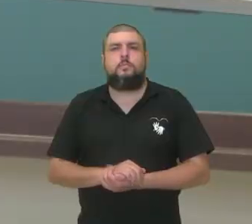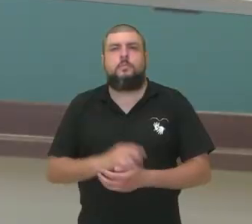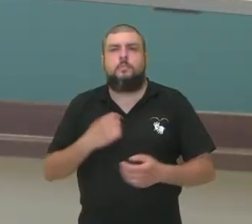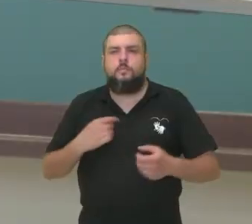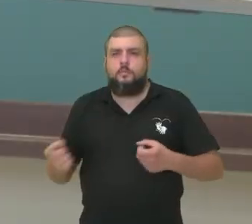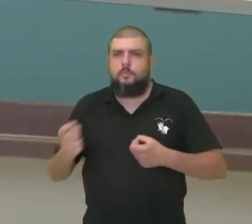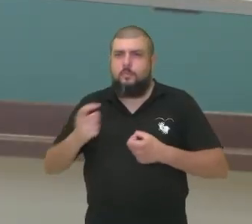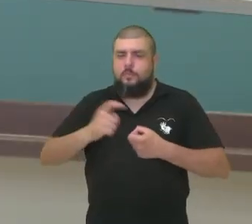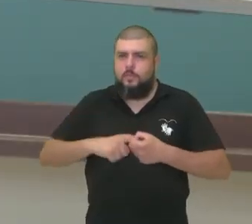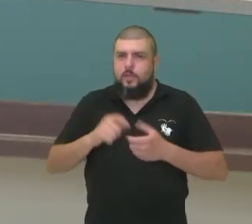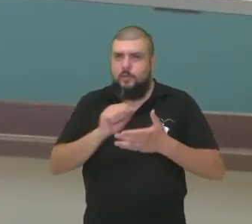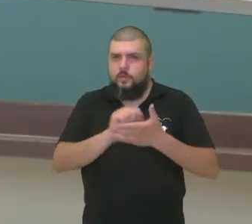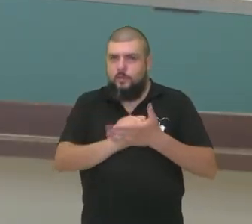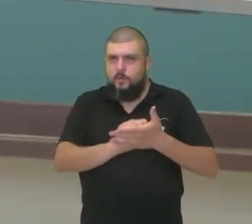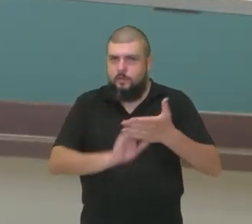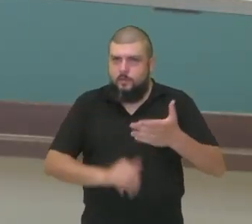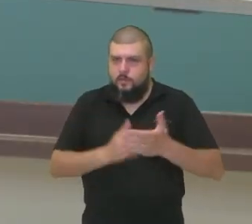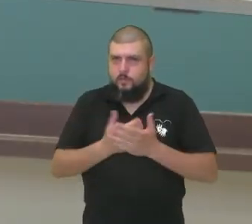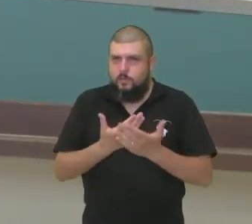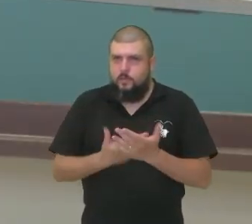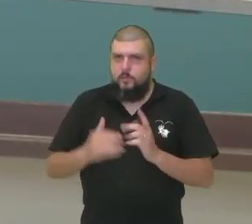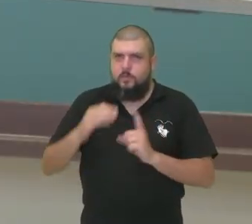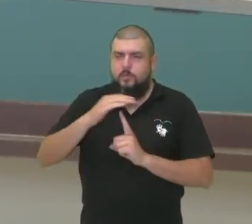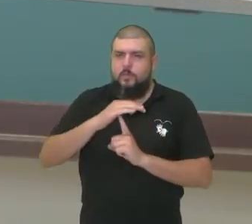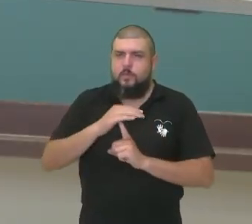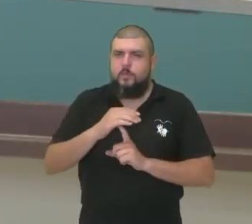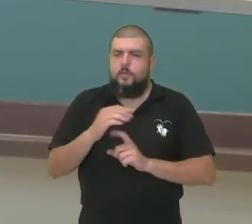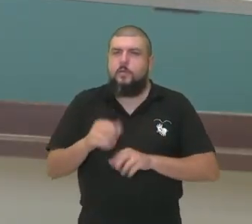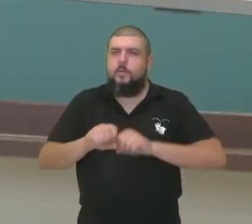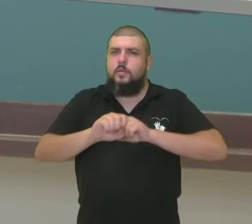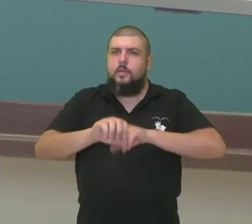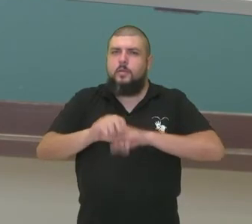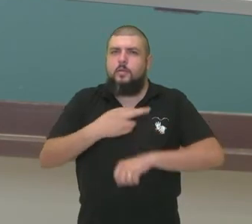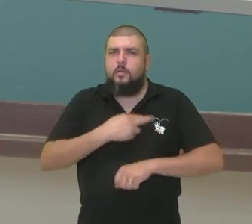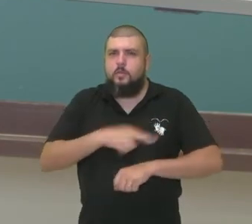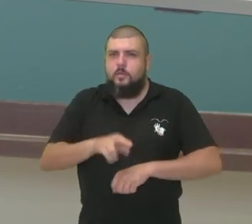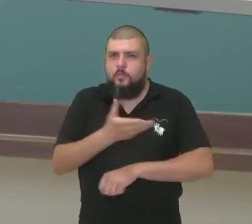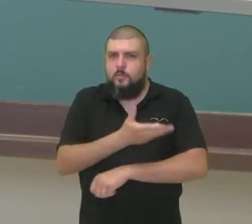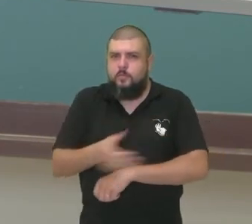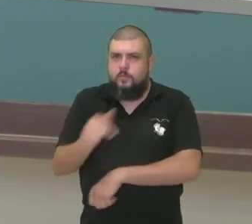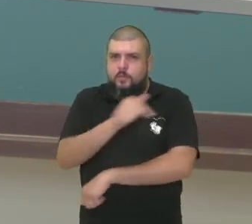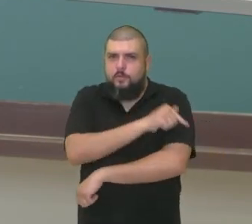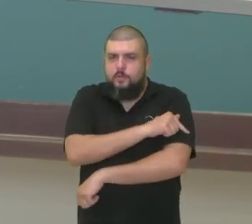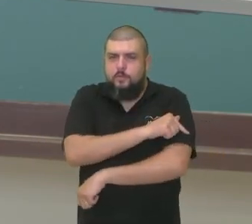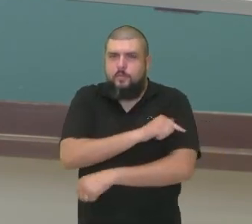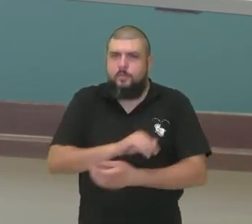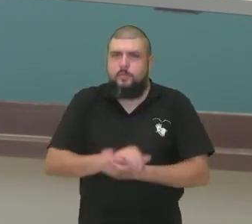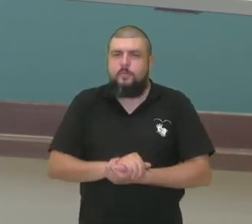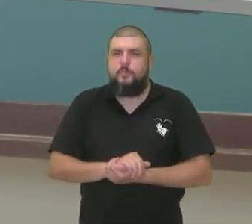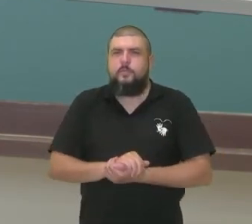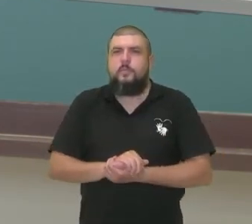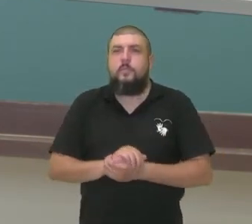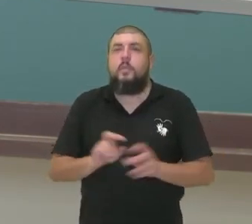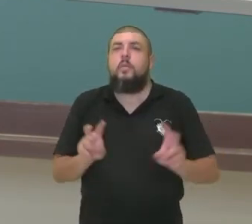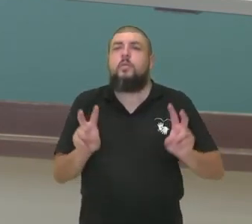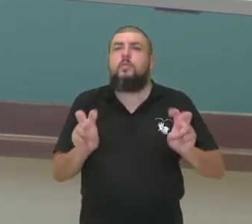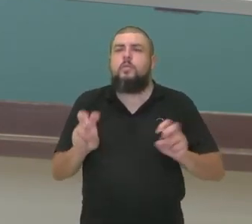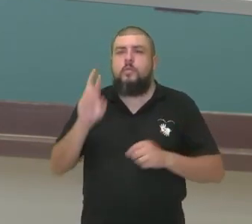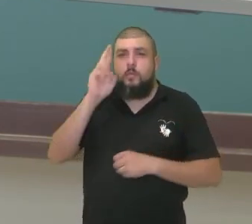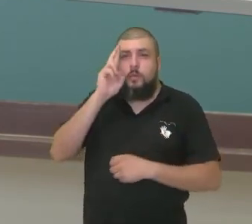Voltamos com a atividade da aula Paraná Ensino Religioso, 7º ano, líderes